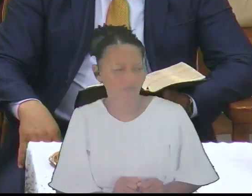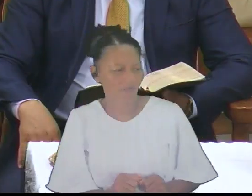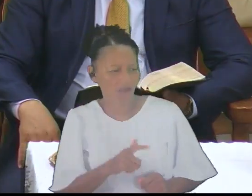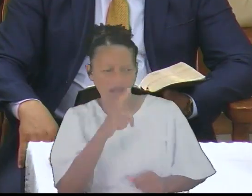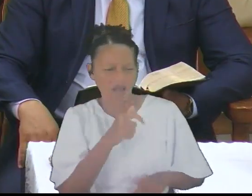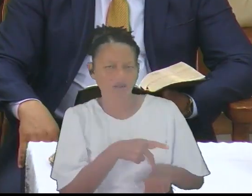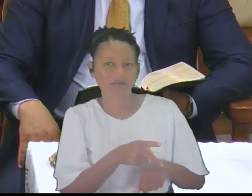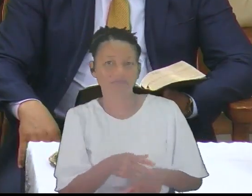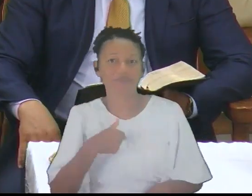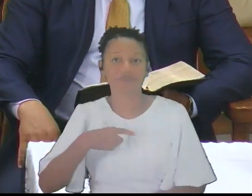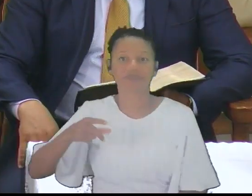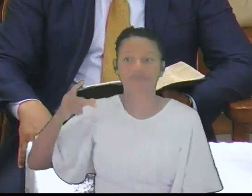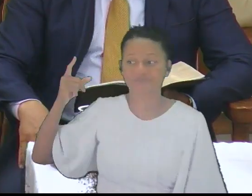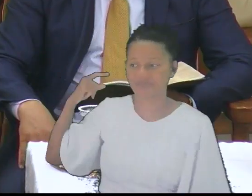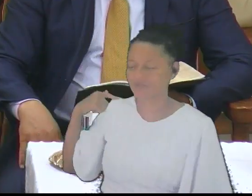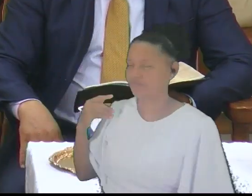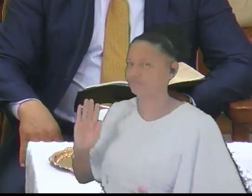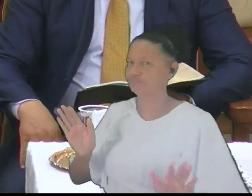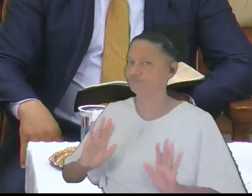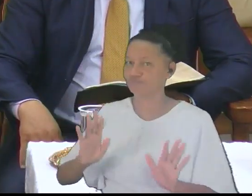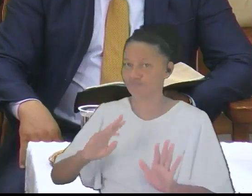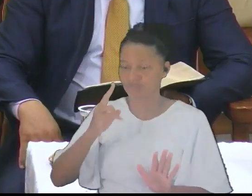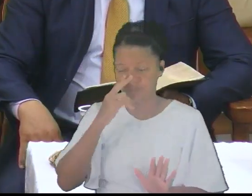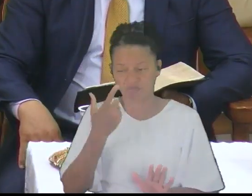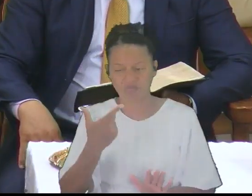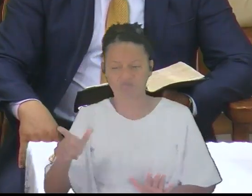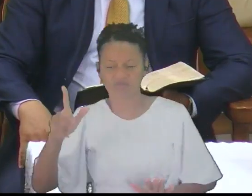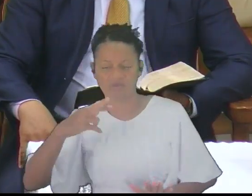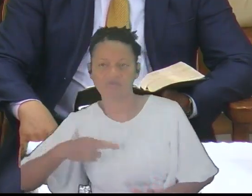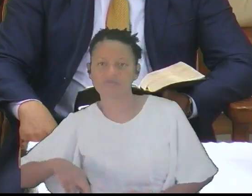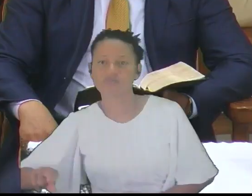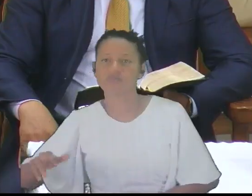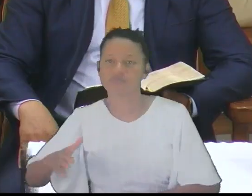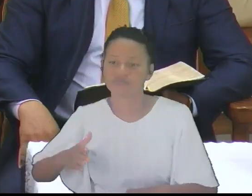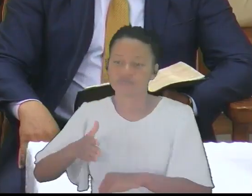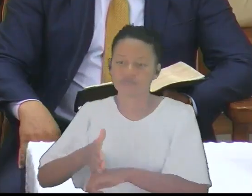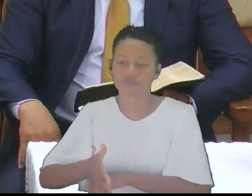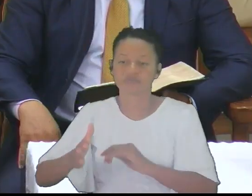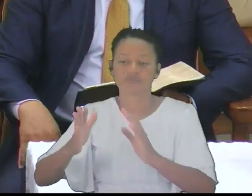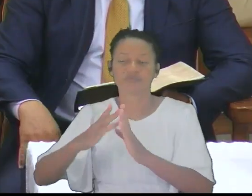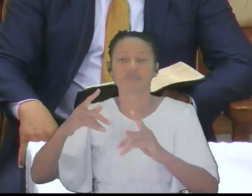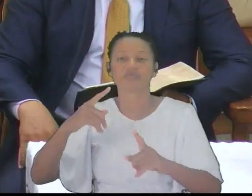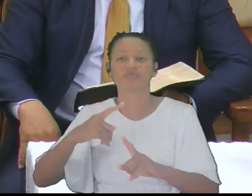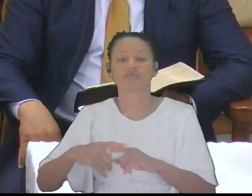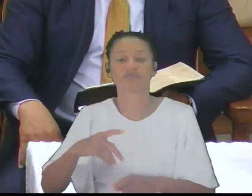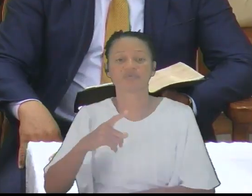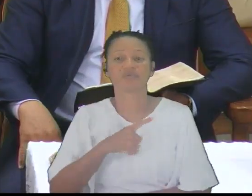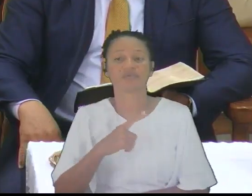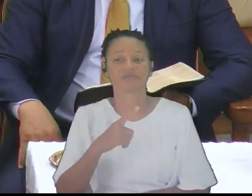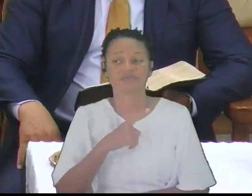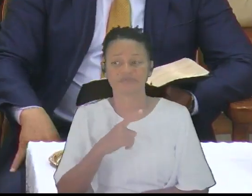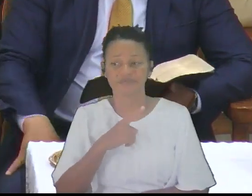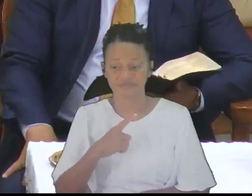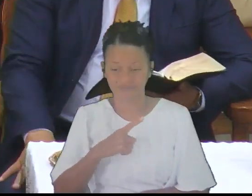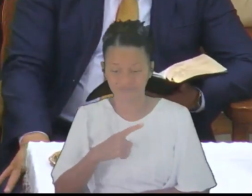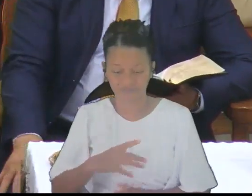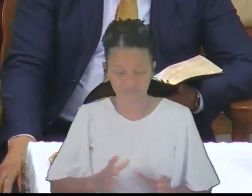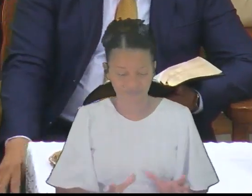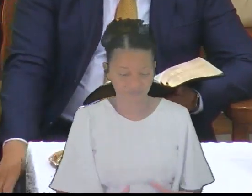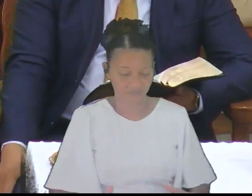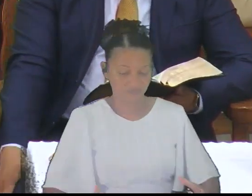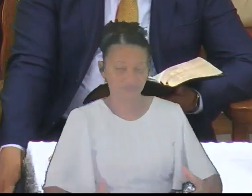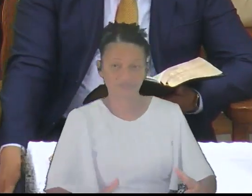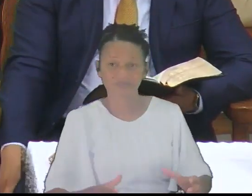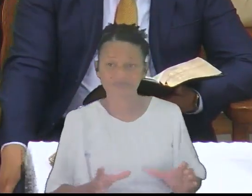eu não era evangélico, eu era de uma religião que na entrada da igreja tem uma baciazinha de pedra,